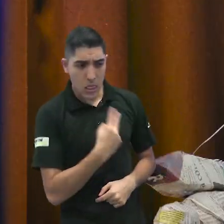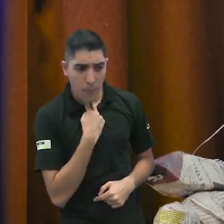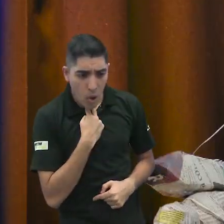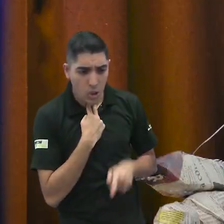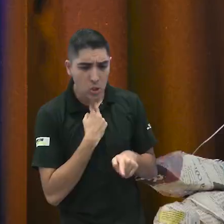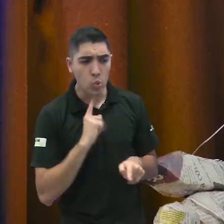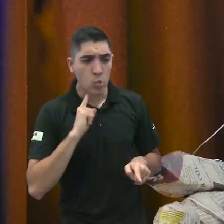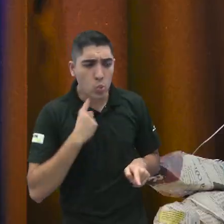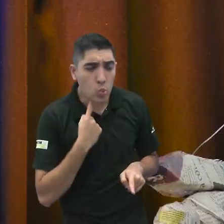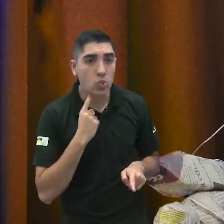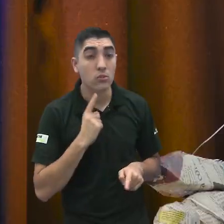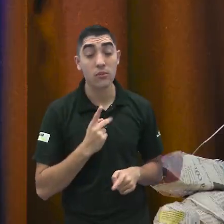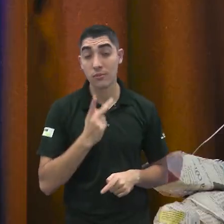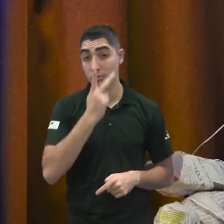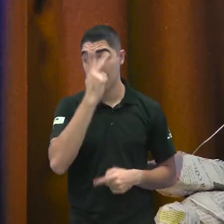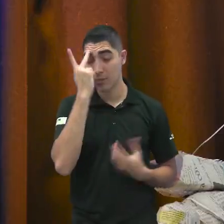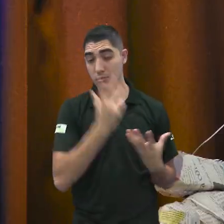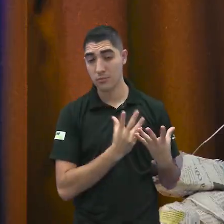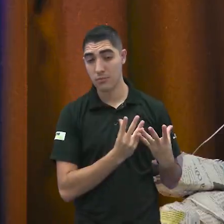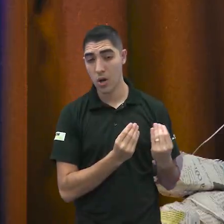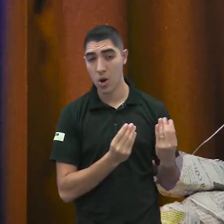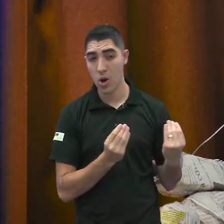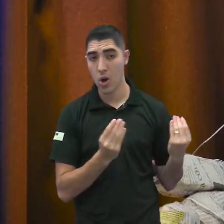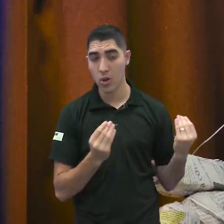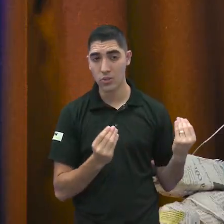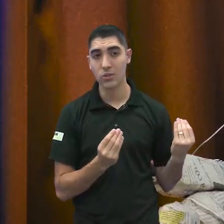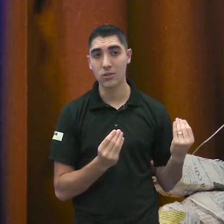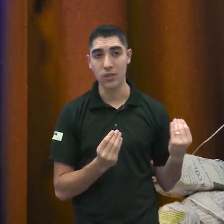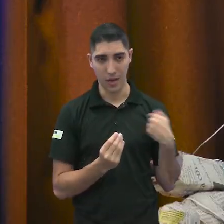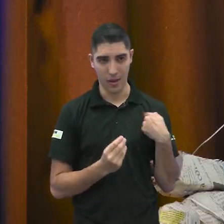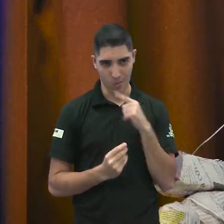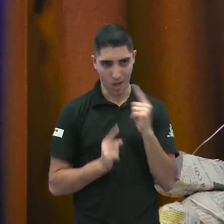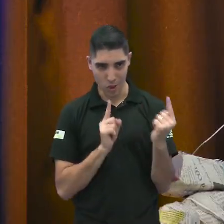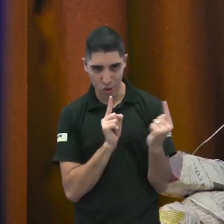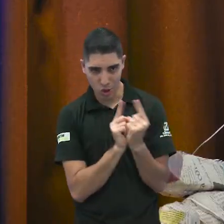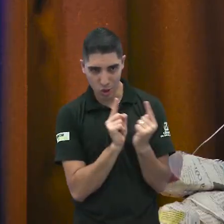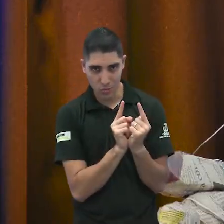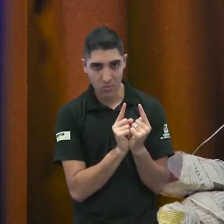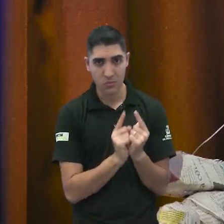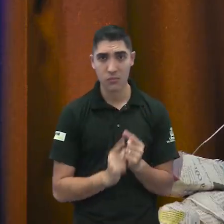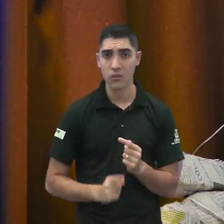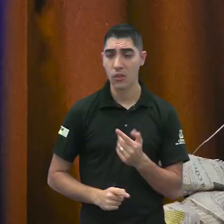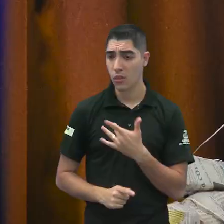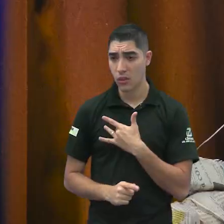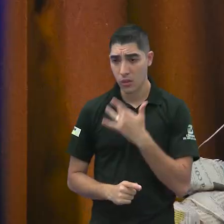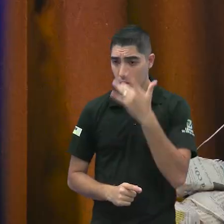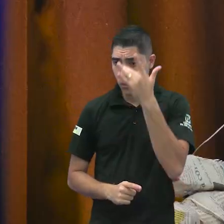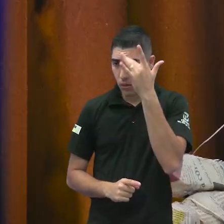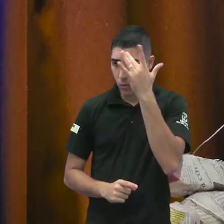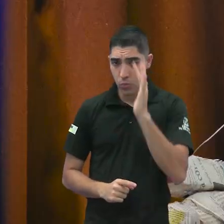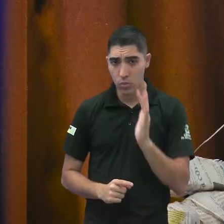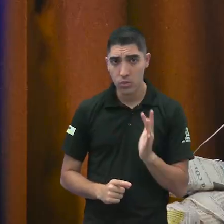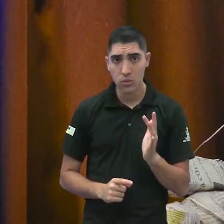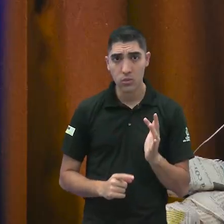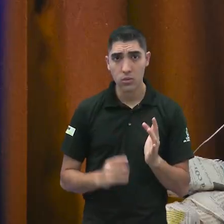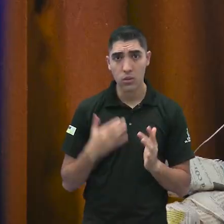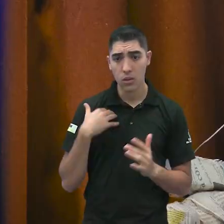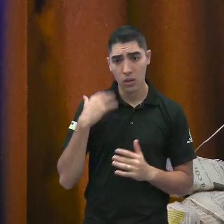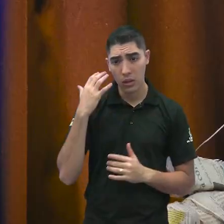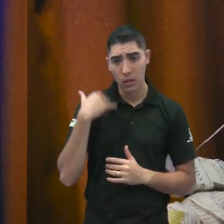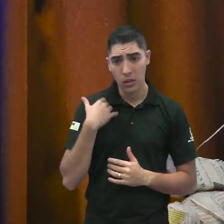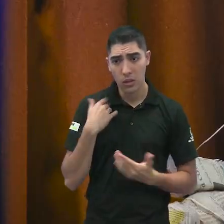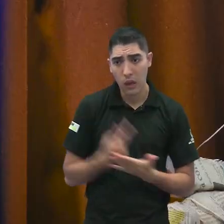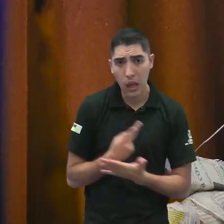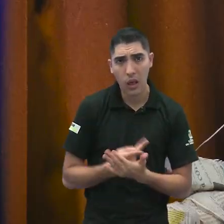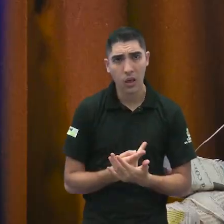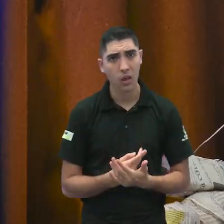suja. Quantos pacientes eu tenho que chegam no consultório e falam, mas eu não sei, mas